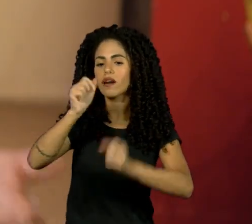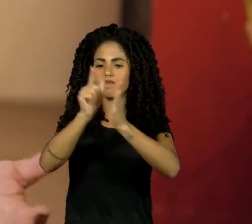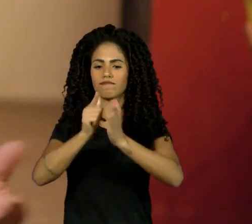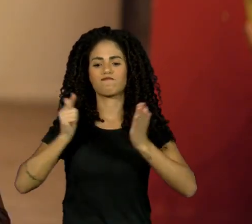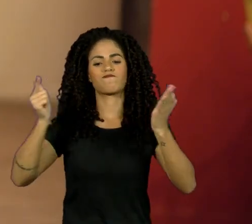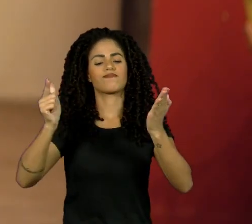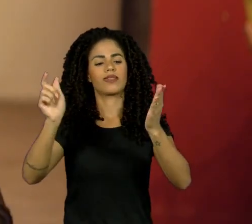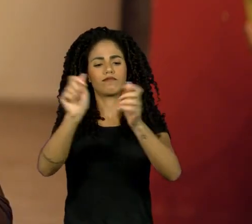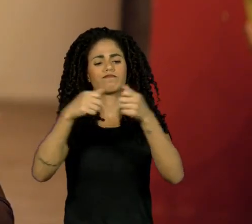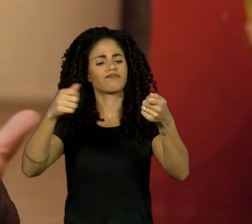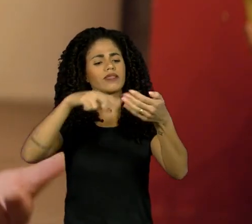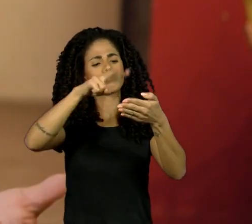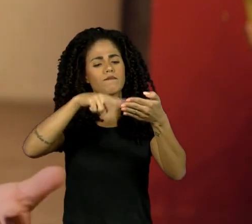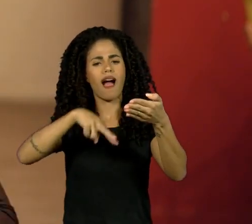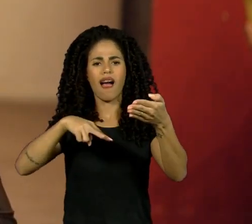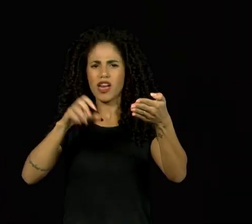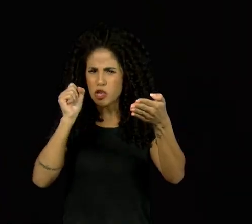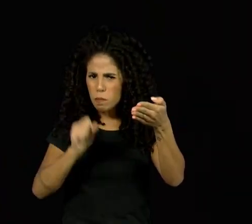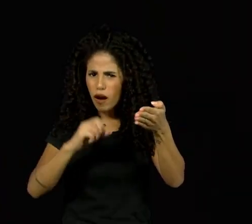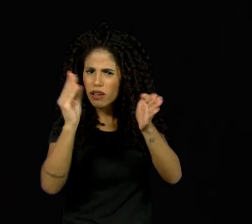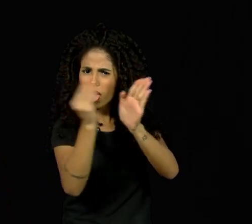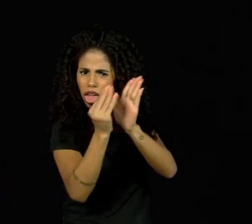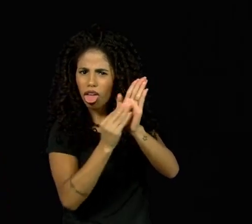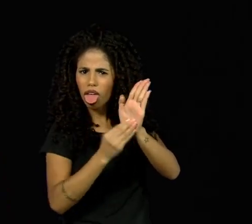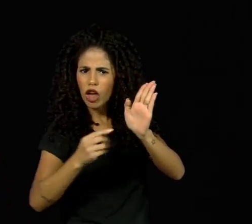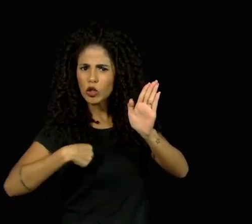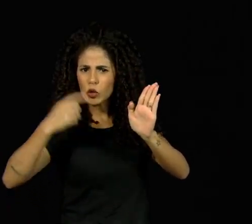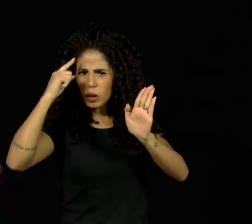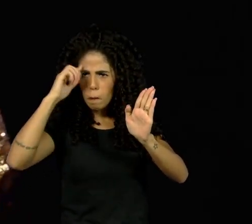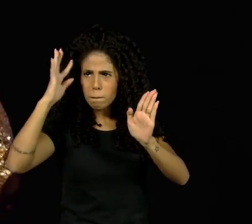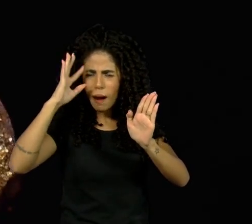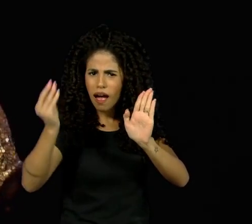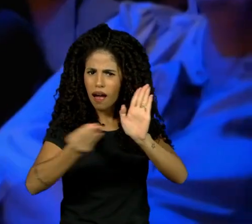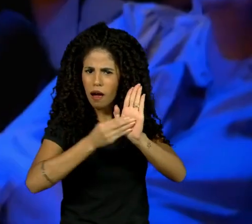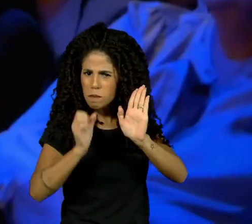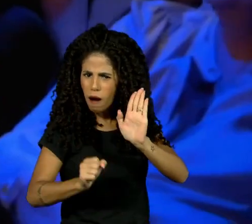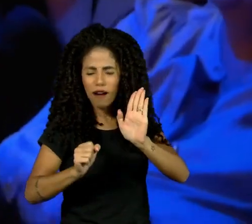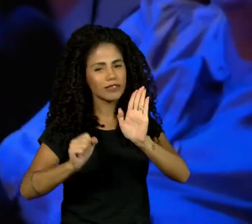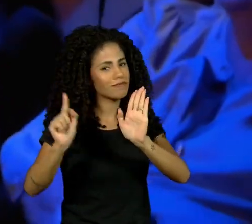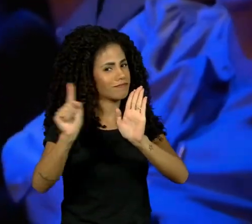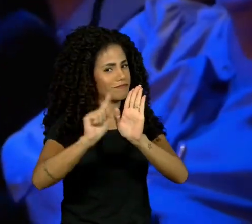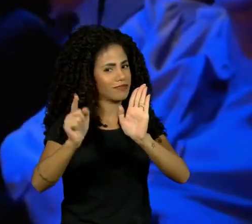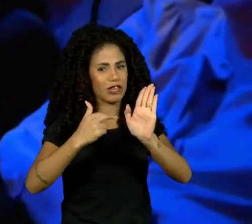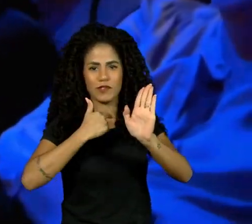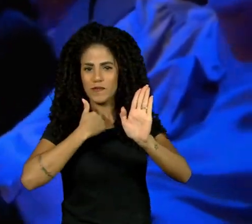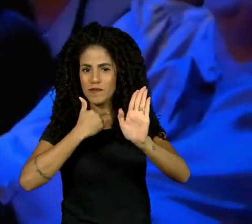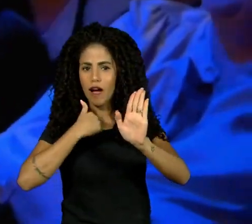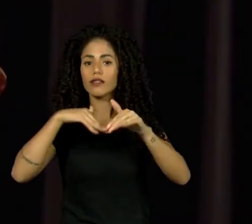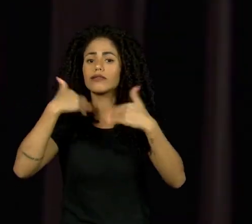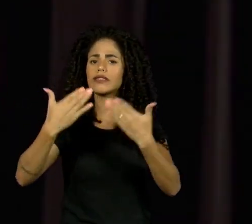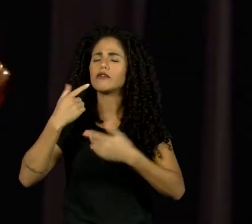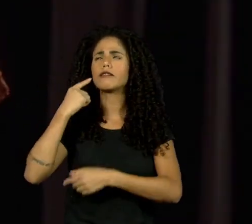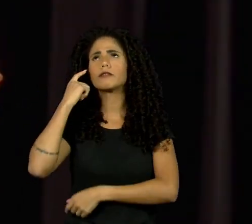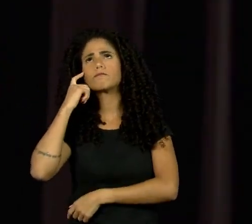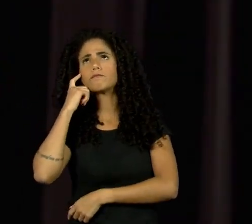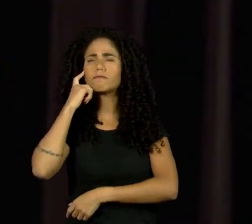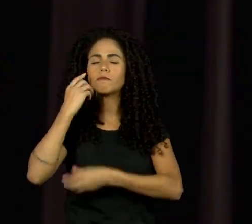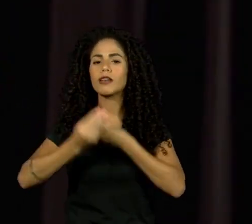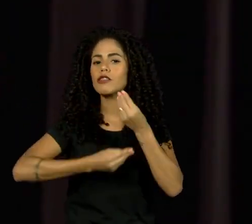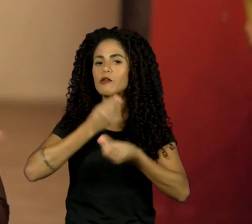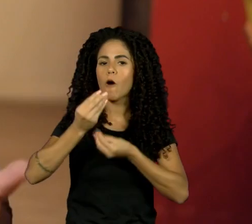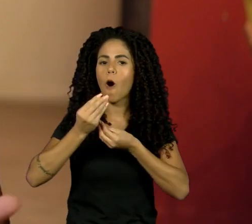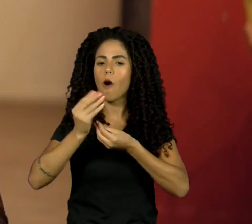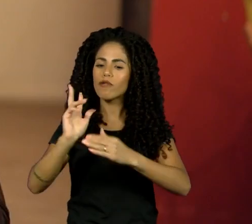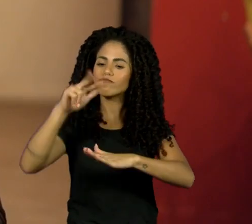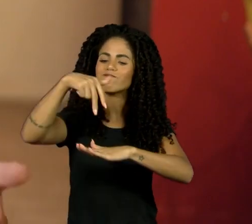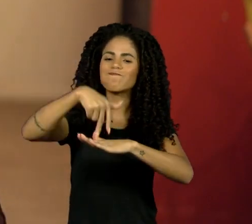do jornal, a gente não fala tudo que a gente quer, né? Eu tinha que fazer as pautas, mas tinha muitas coisas que me inquietavam. Tia, porque eu sempre falo, eu já sou balzaquiana,